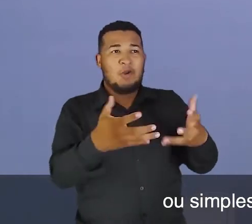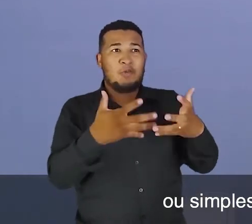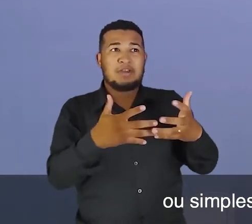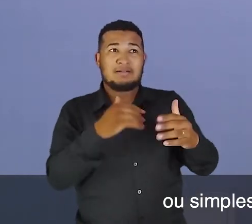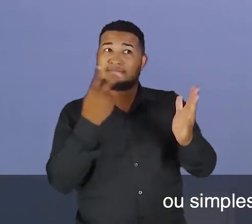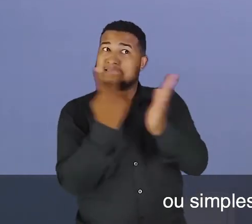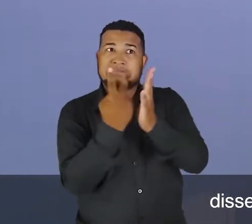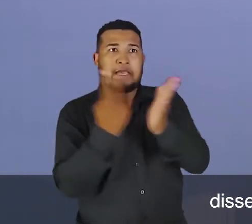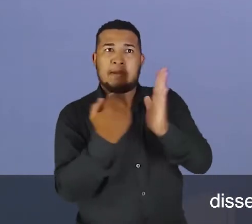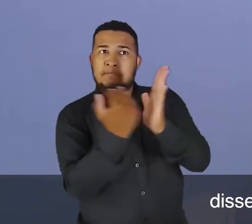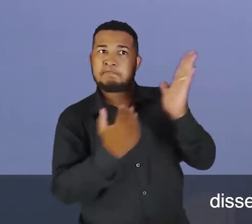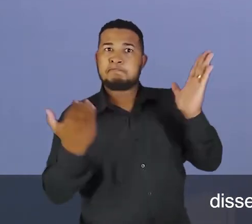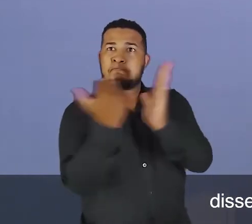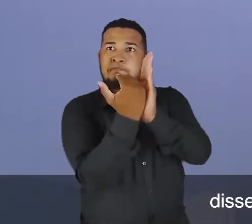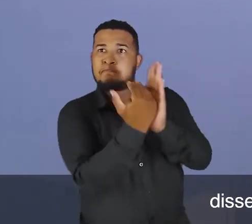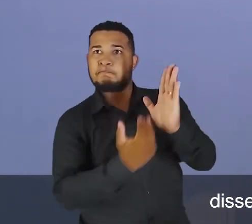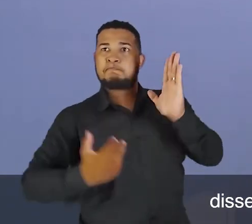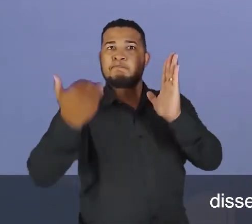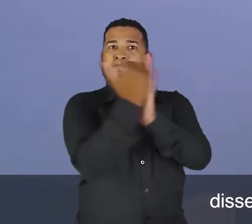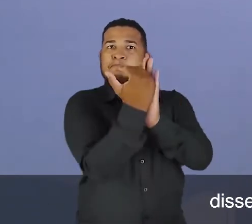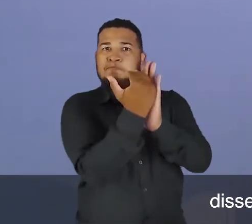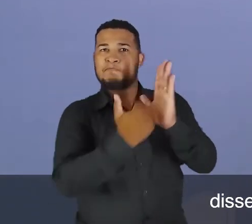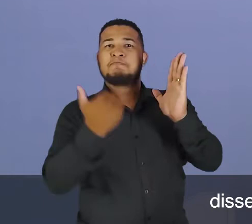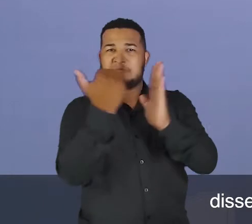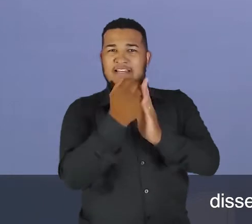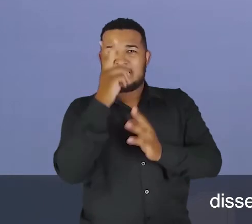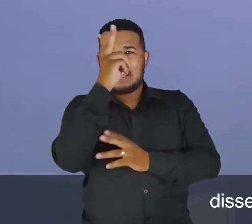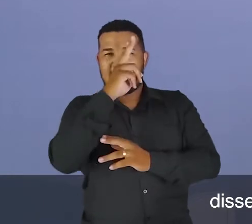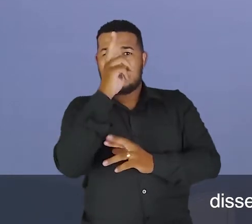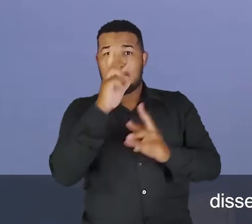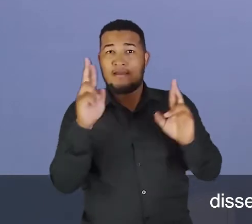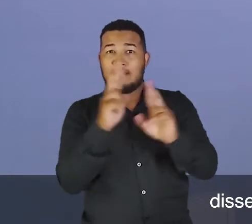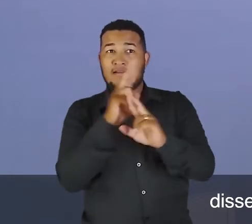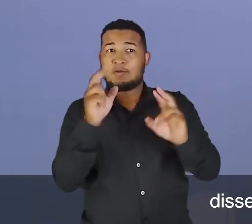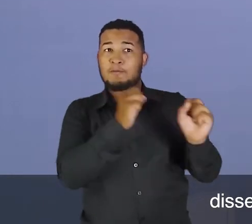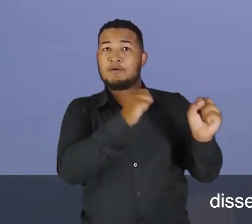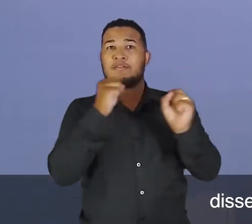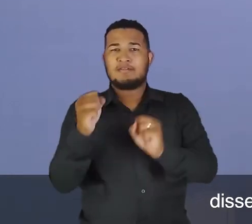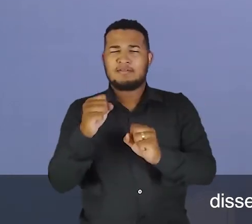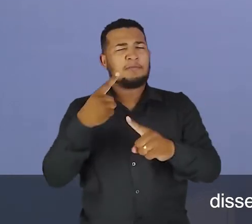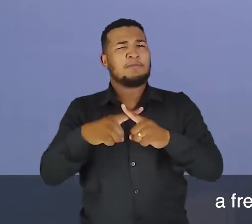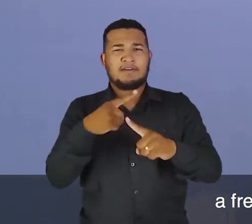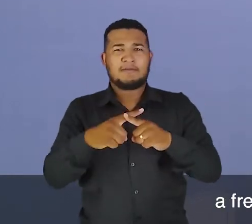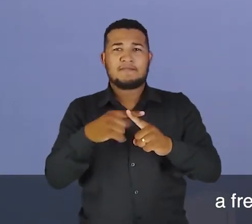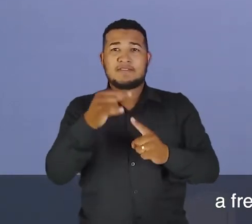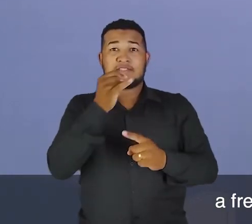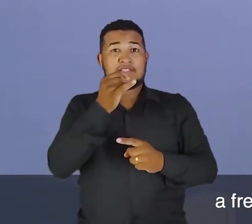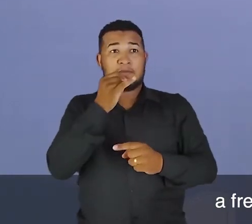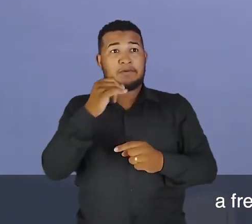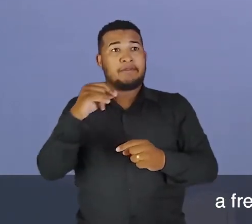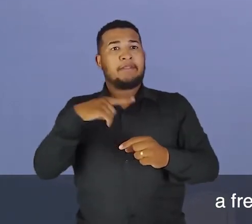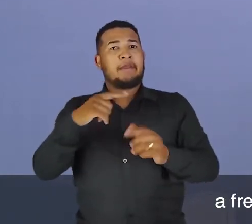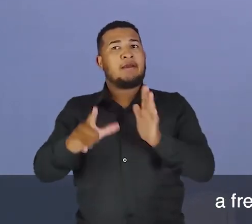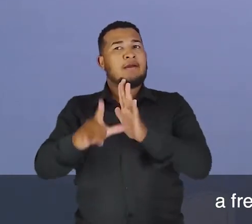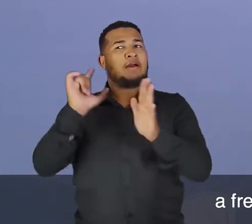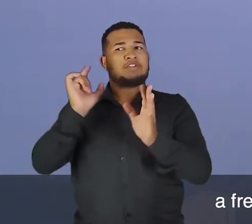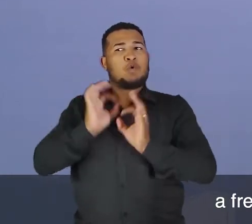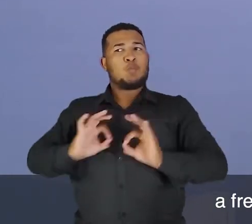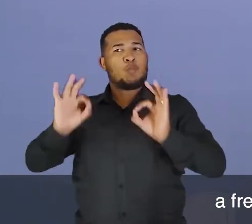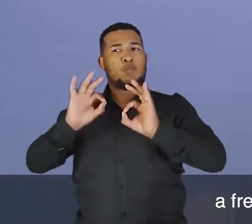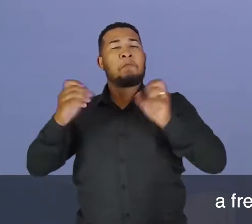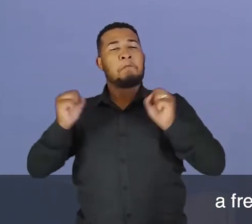poder? Observe o que eu disse anteriormente, relações de poder. Poder porque você passa a frequentar um lugar que antes você